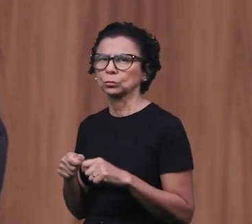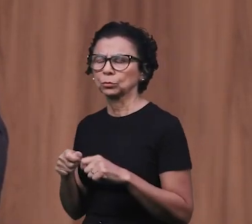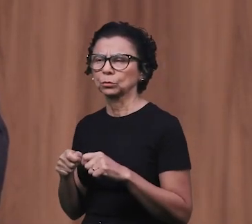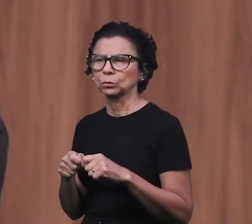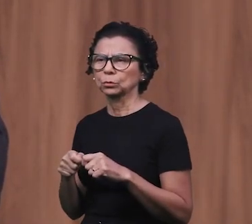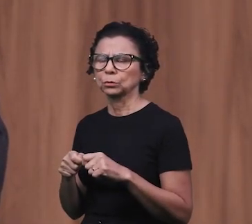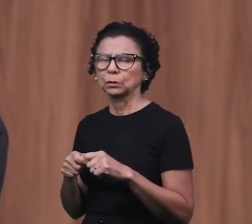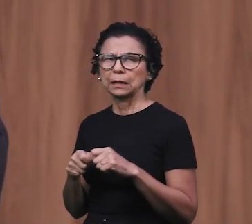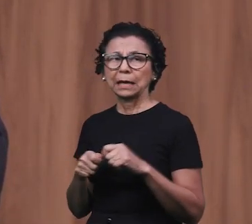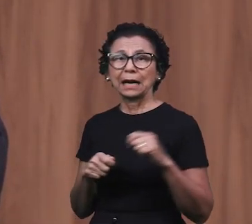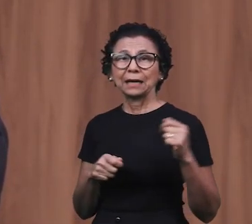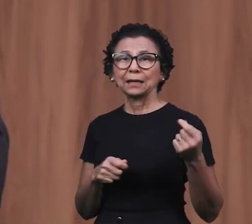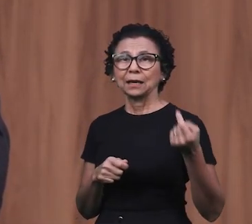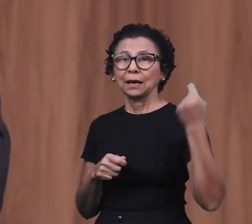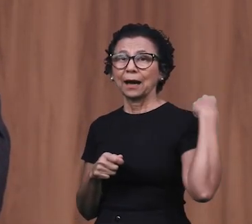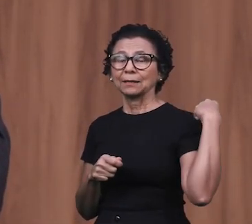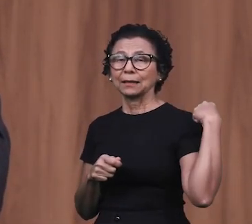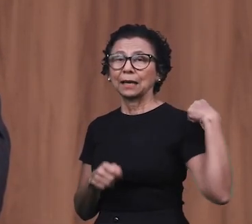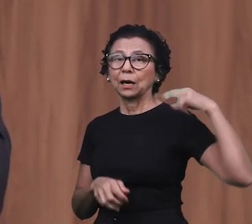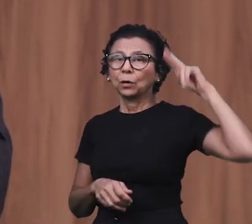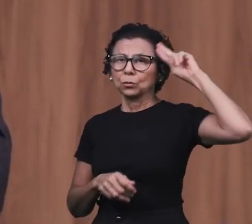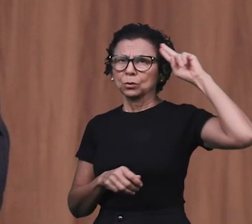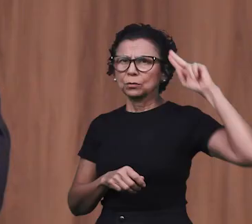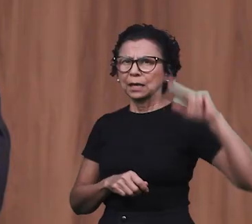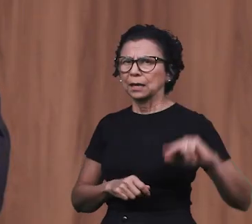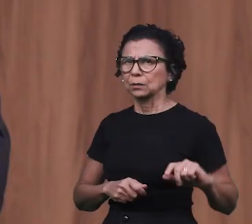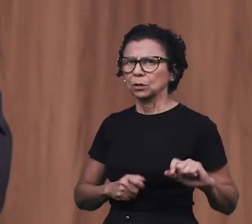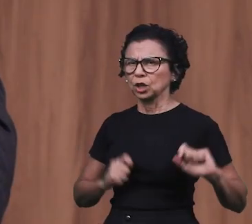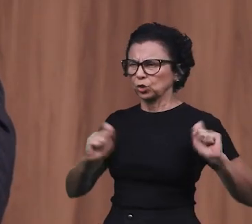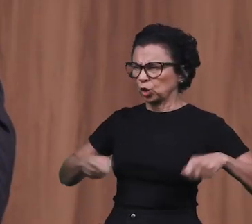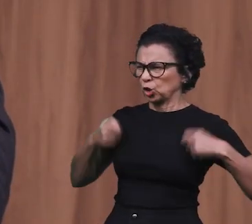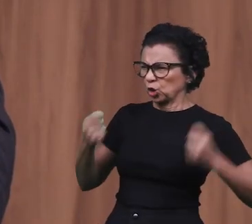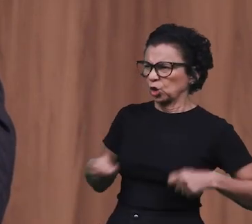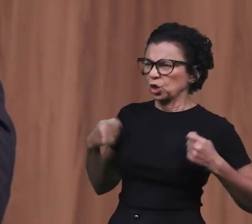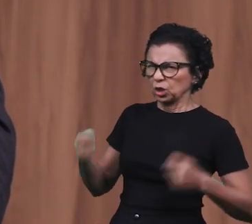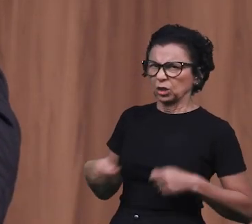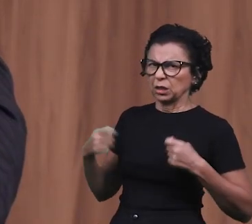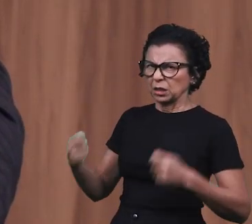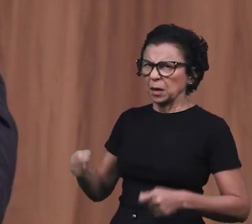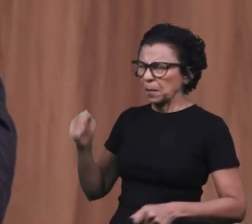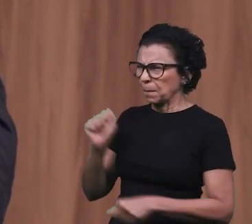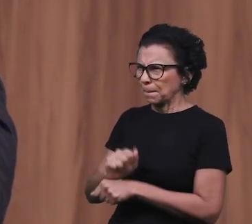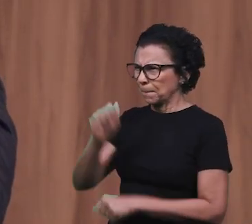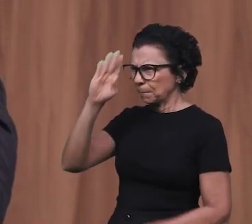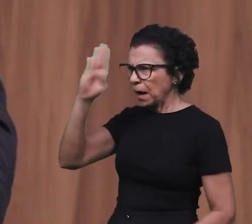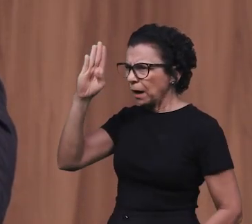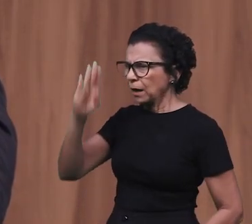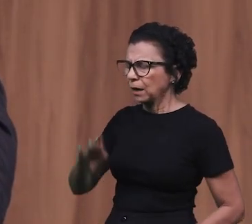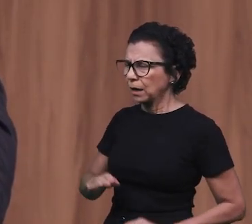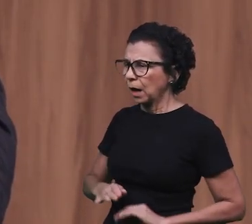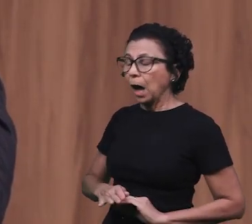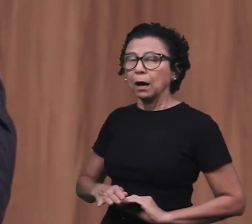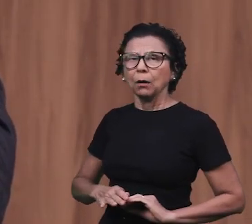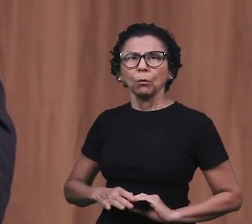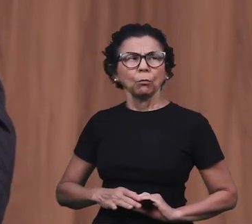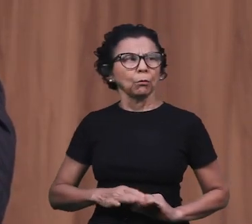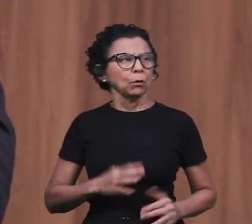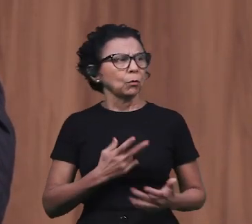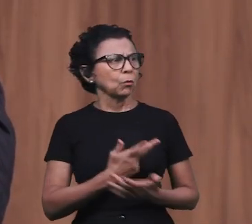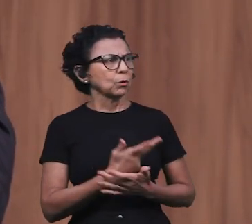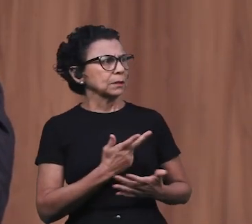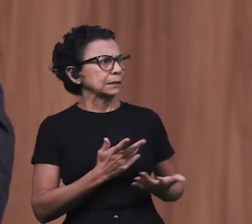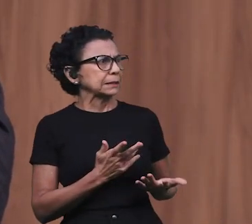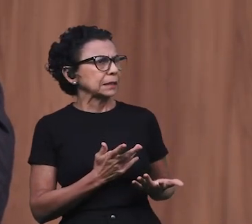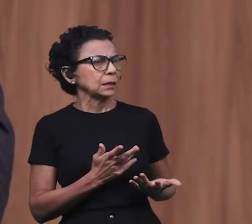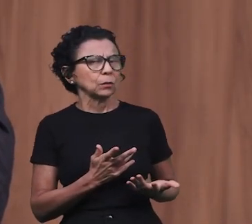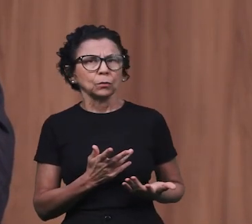né? E intercepta eles na metade do caminho. Por quê? Porque o Salvador ele tem essa estratégia, né? E eles ali,